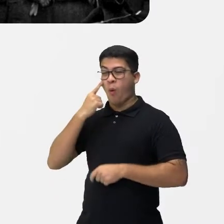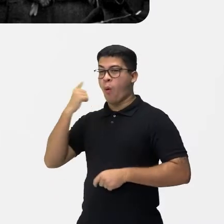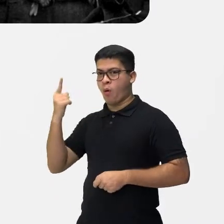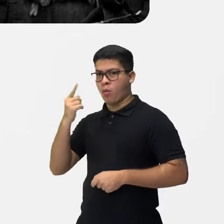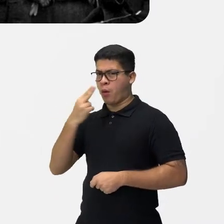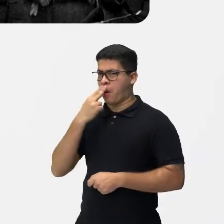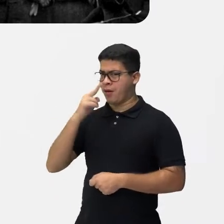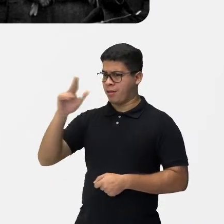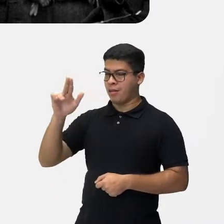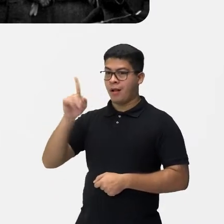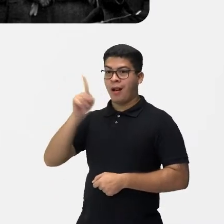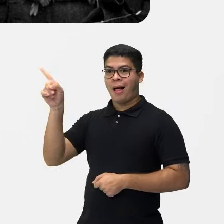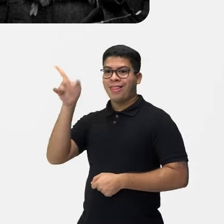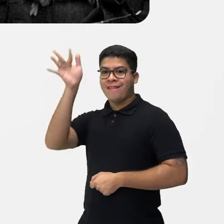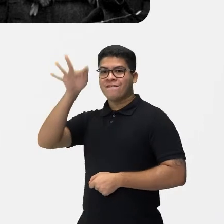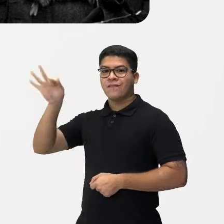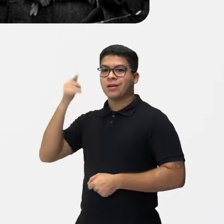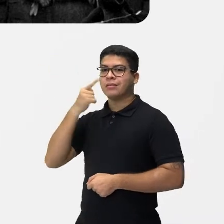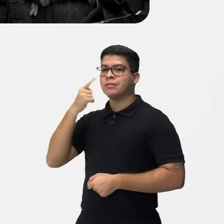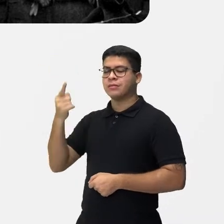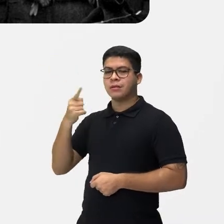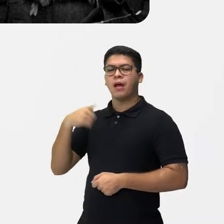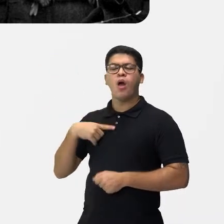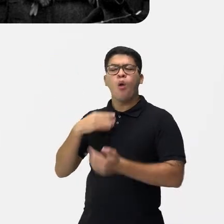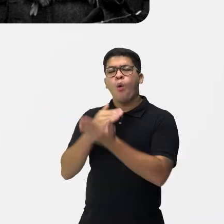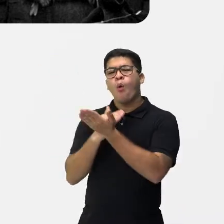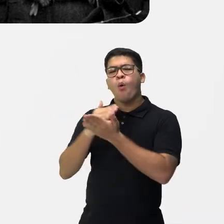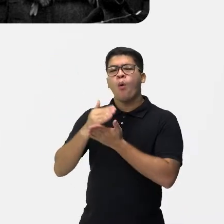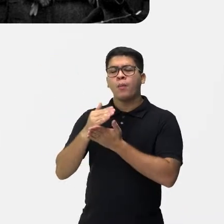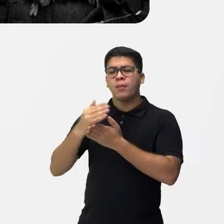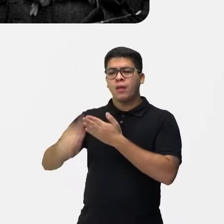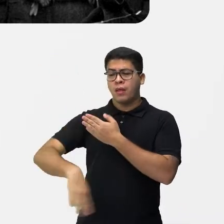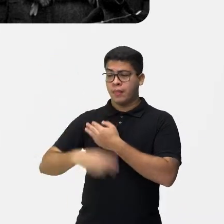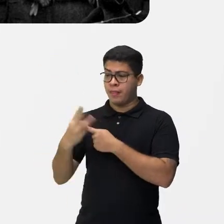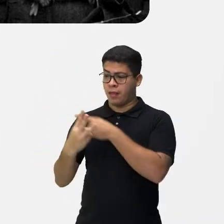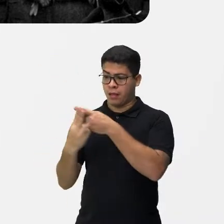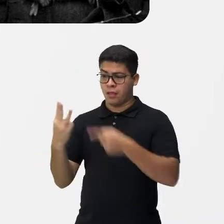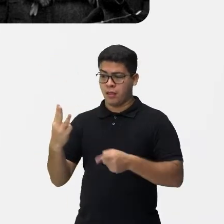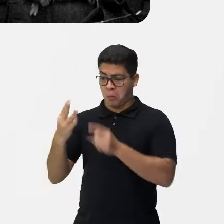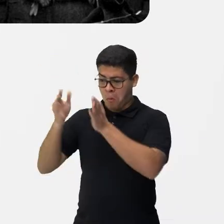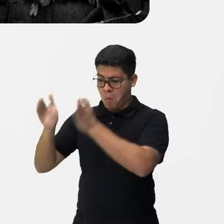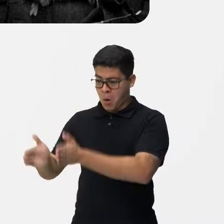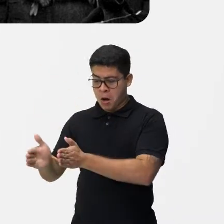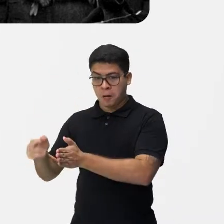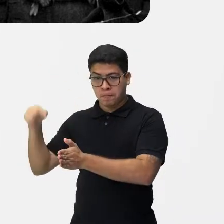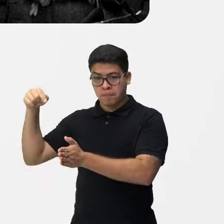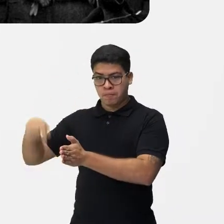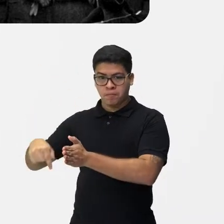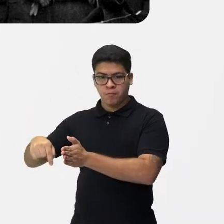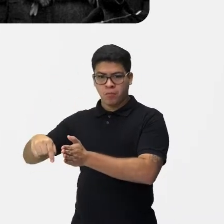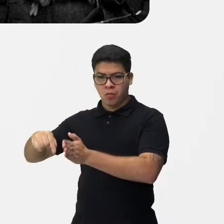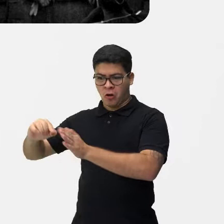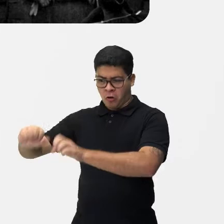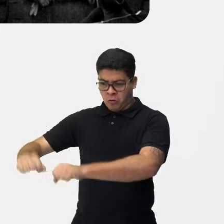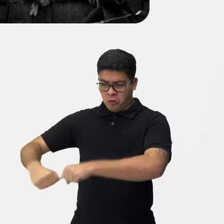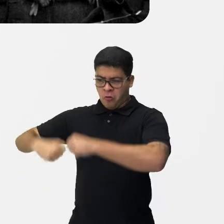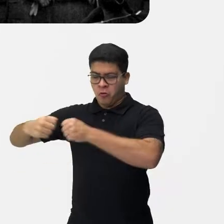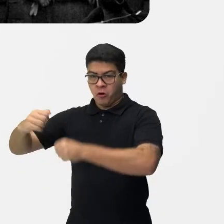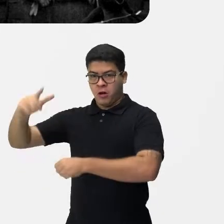né? Nós vamos ver que essa Segunda Guerra, ela tem basicamente três fases. A gente tem uma fase da supremacia